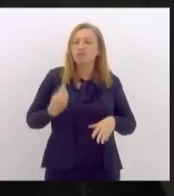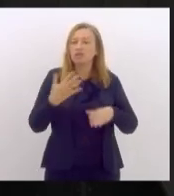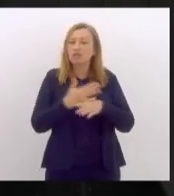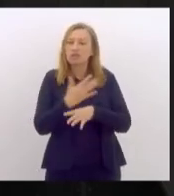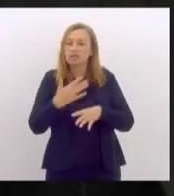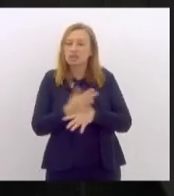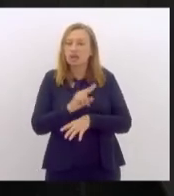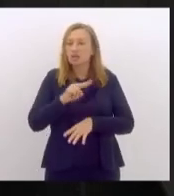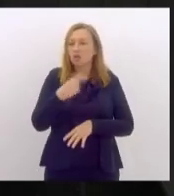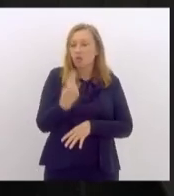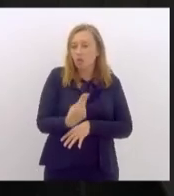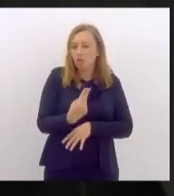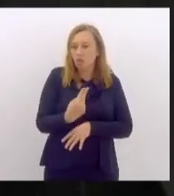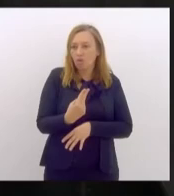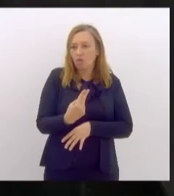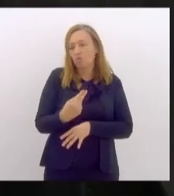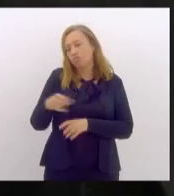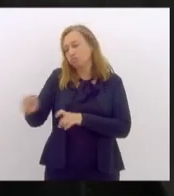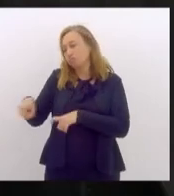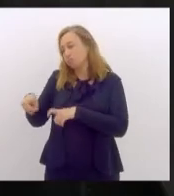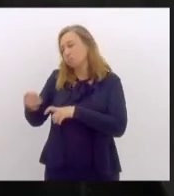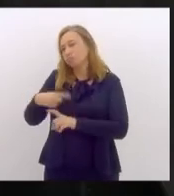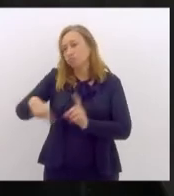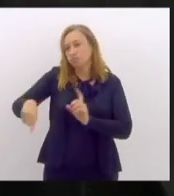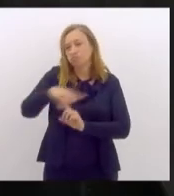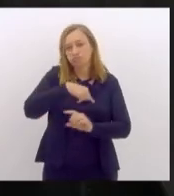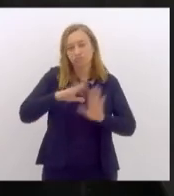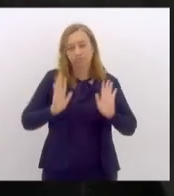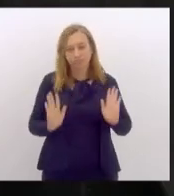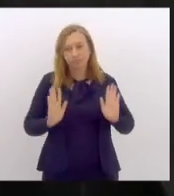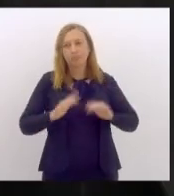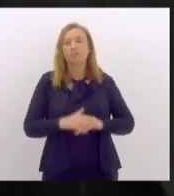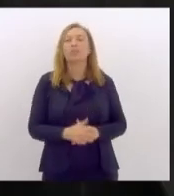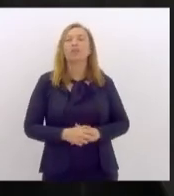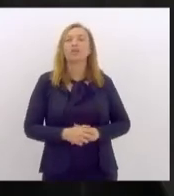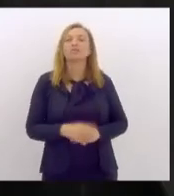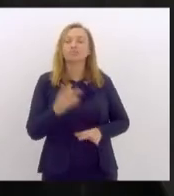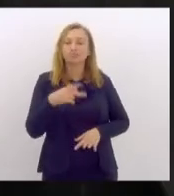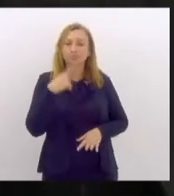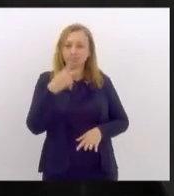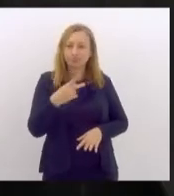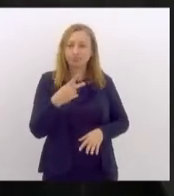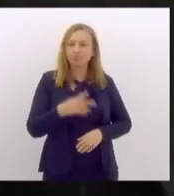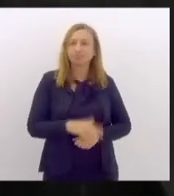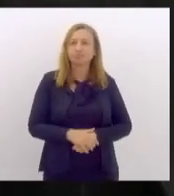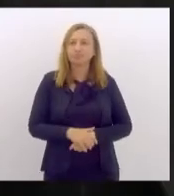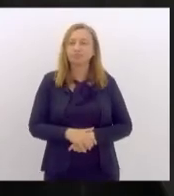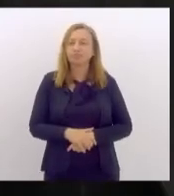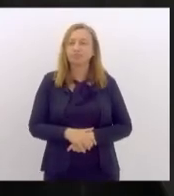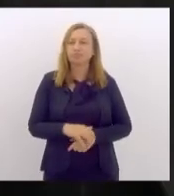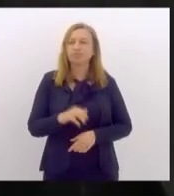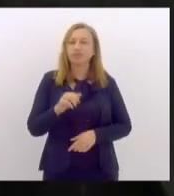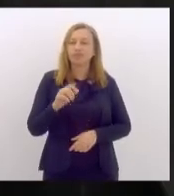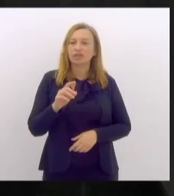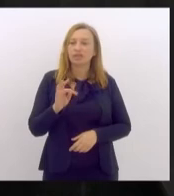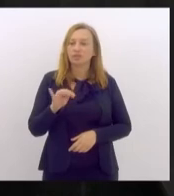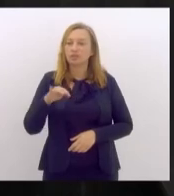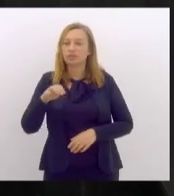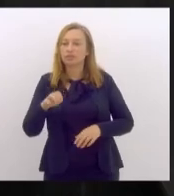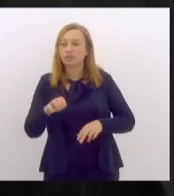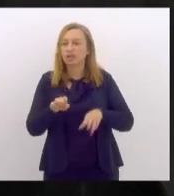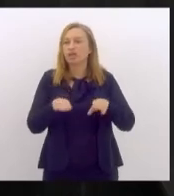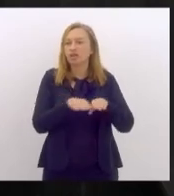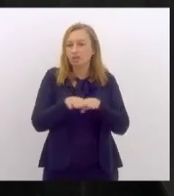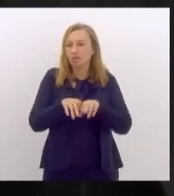urbanos ou vivendo aldeados quando falamos da garantia da Equidade de gênero